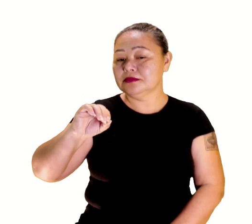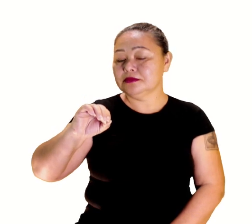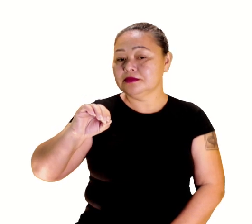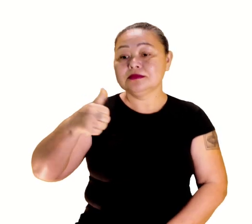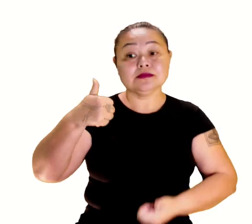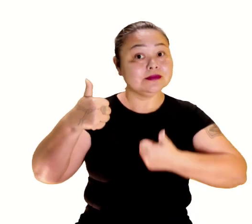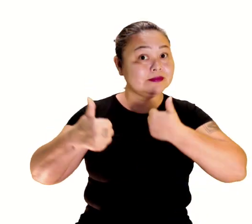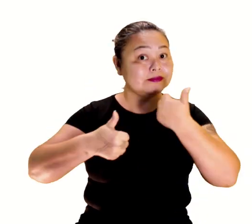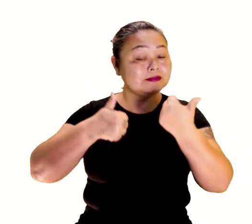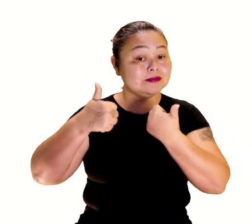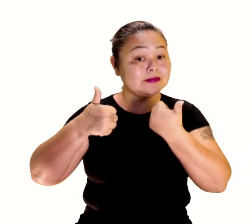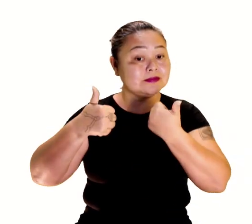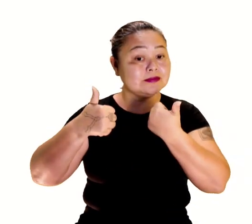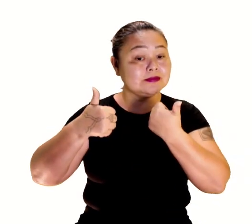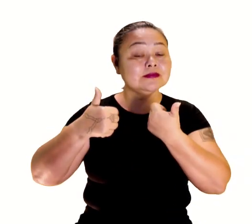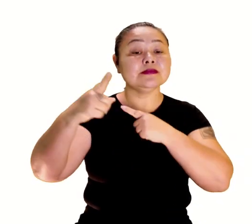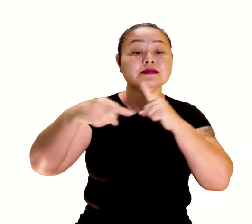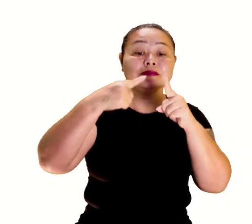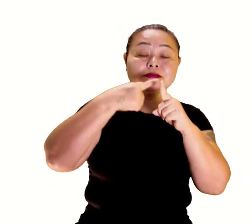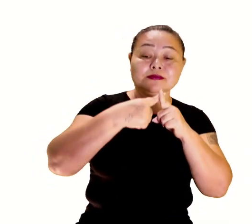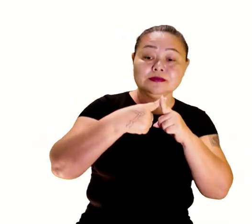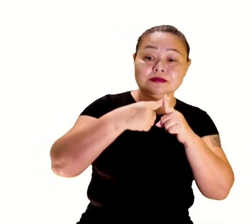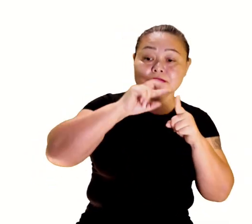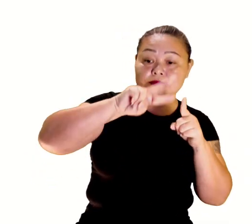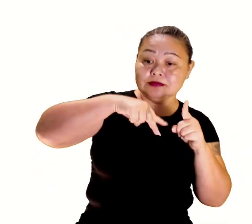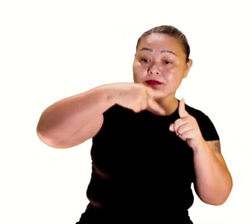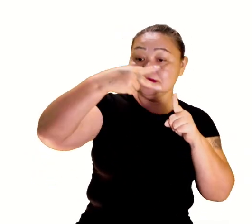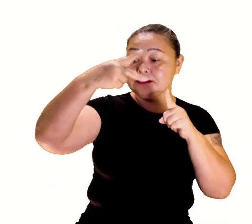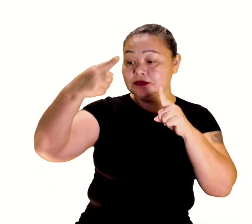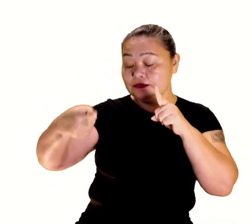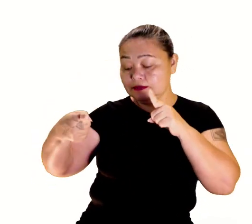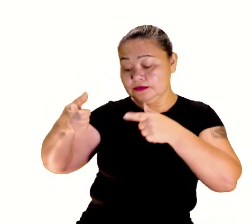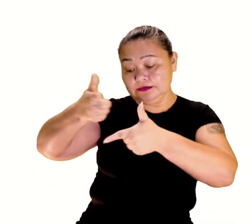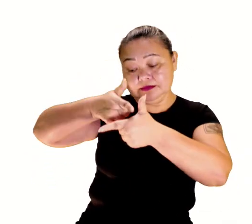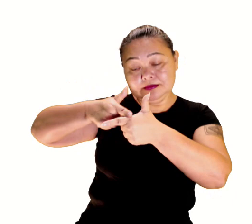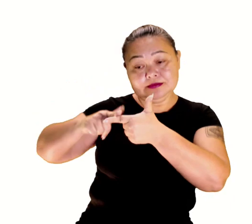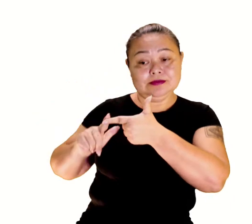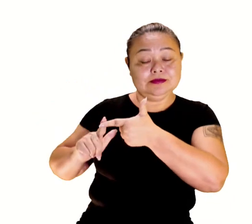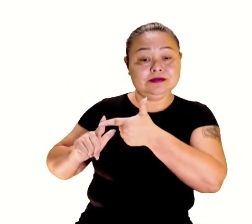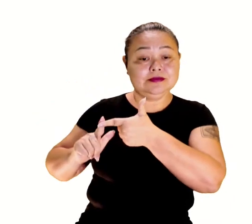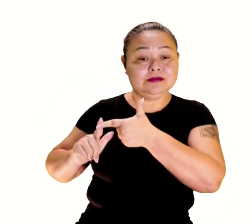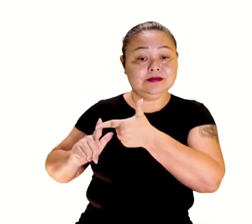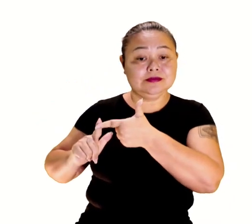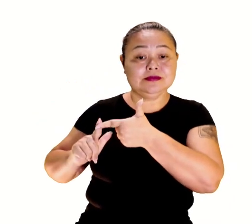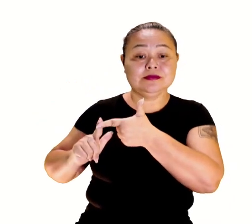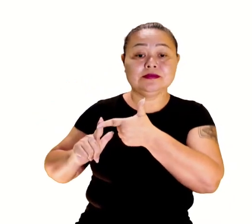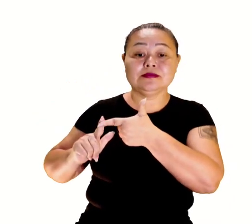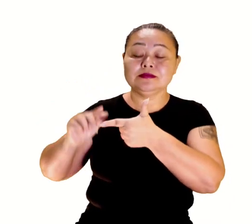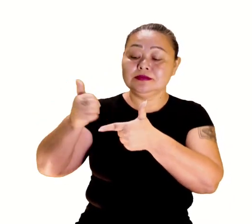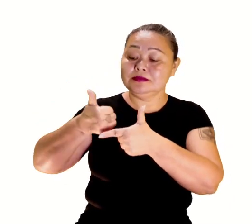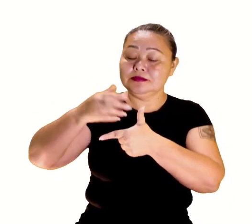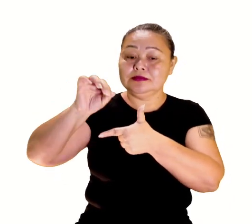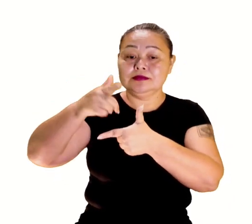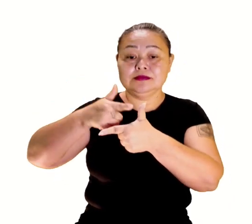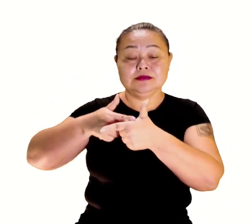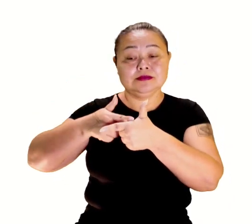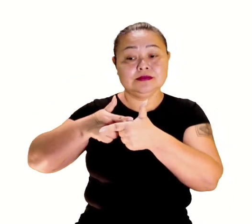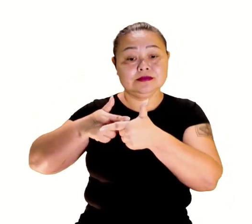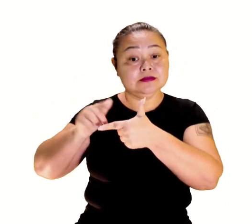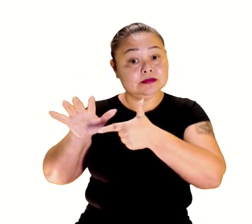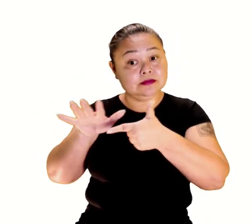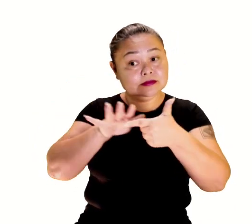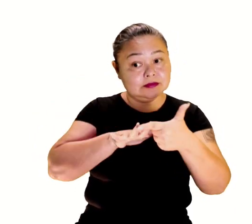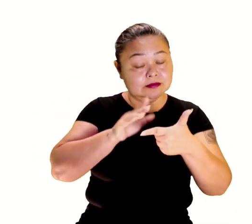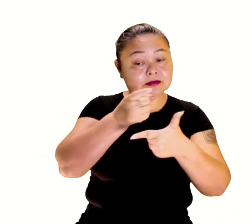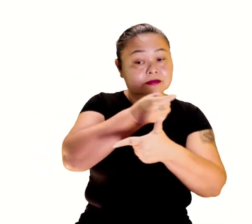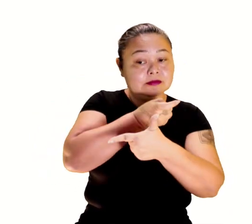Beleza? Tá multiplicando. A operação inversa da multiplicação é a divisão. Então, x vai ser igual a 10, que eu quero isolar o meu x, deixar